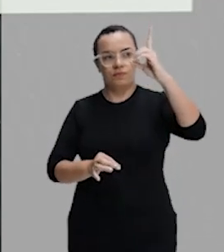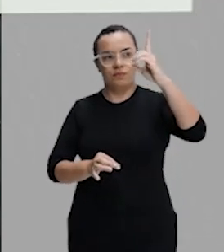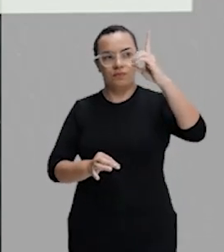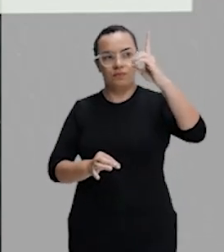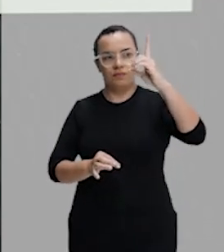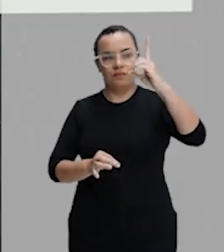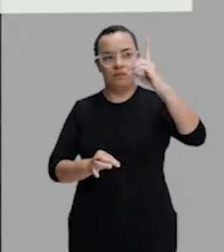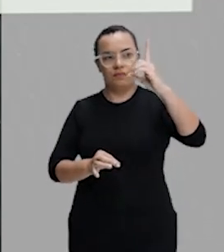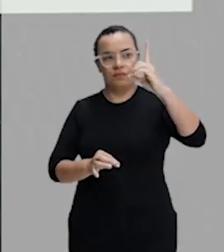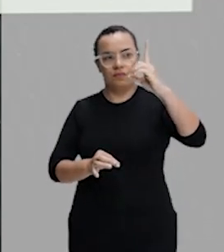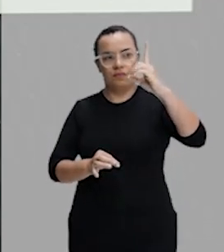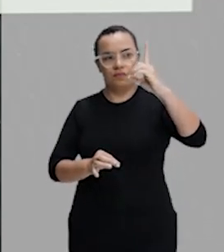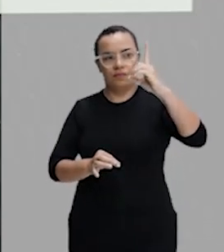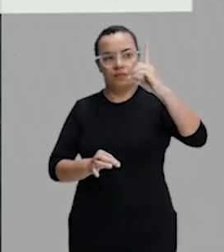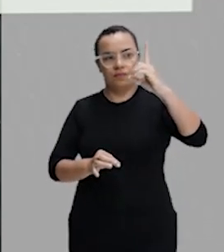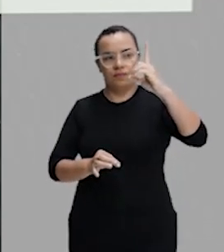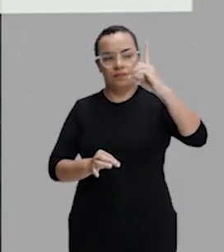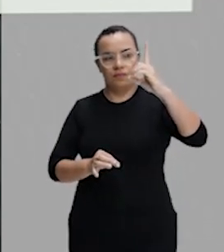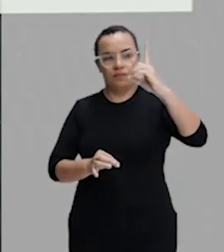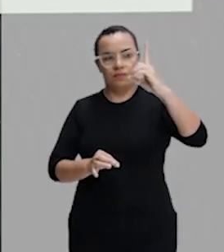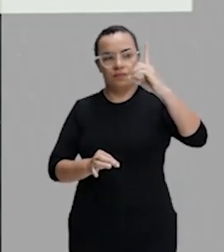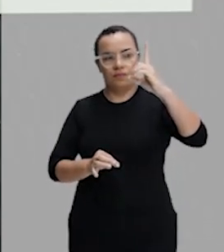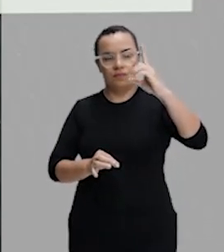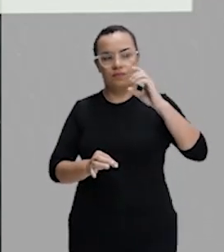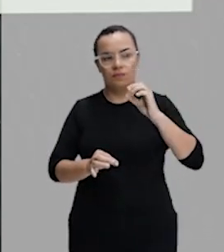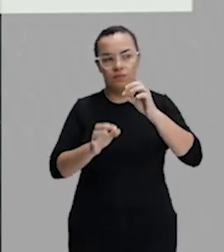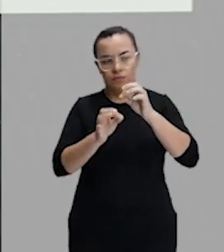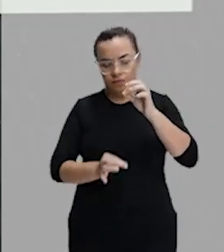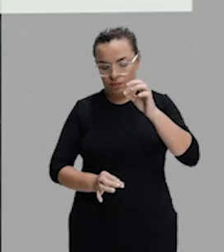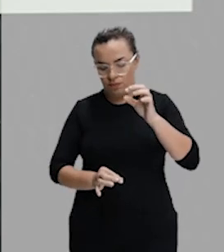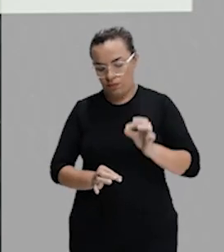do ponto F e dessa reta D.